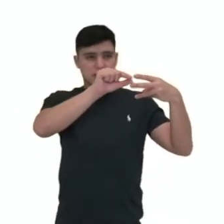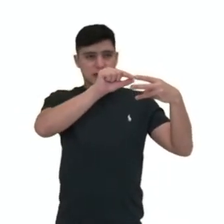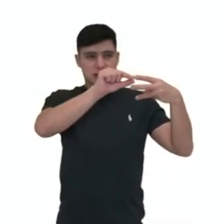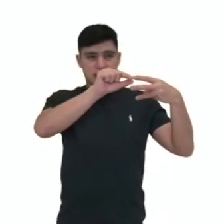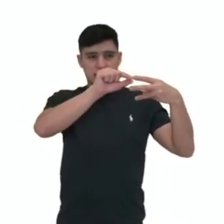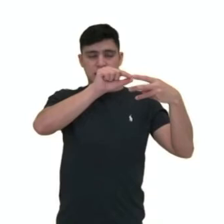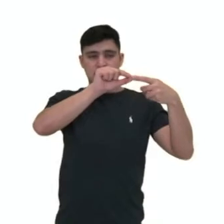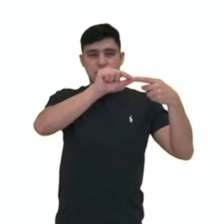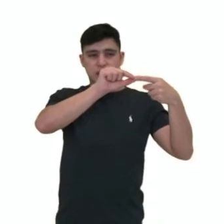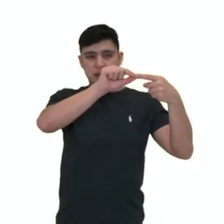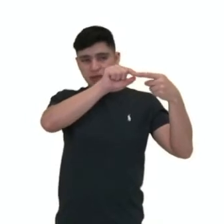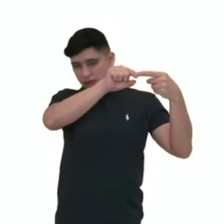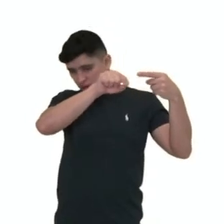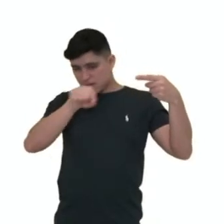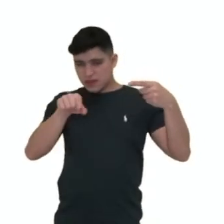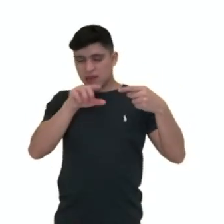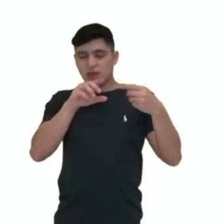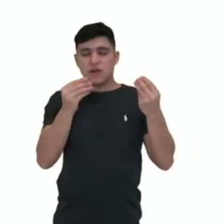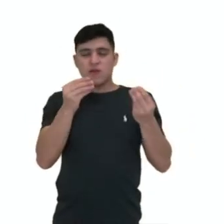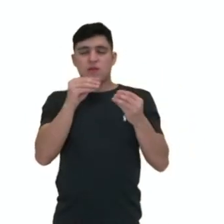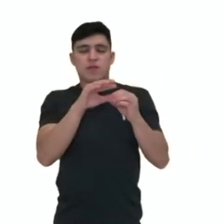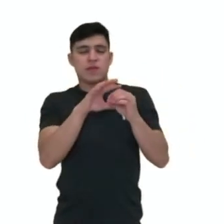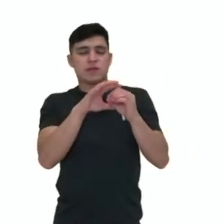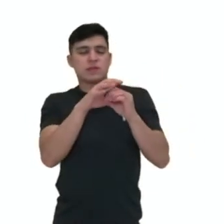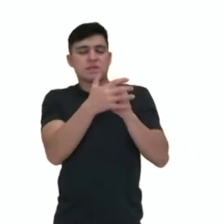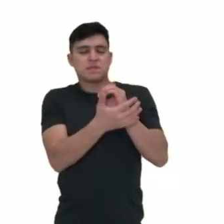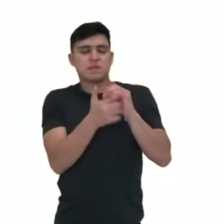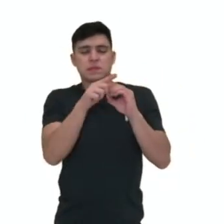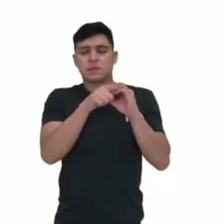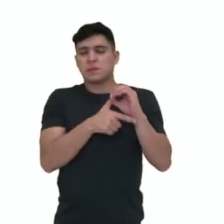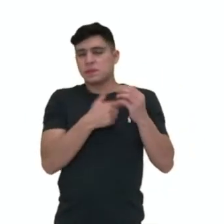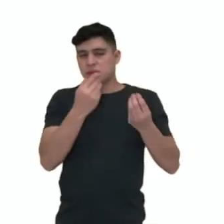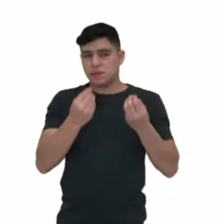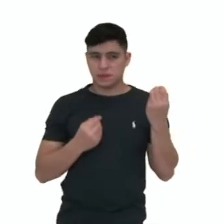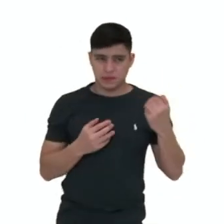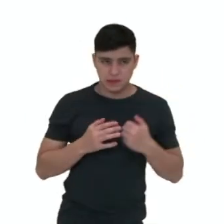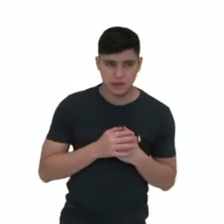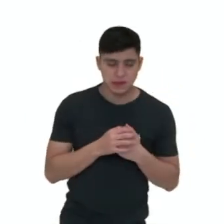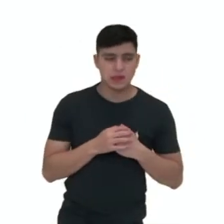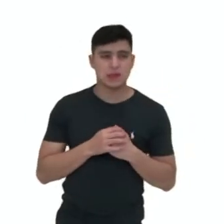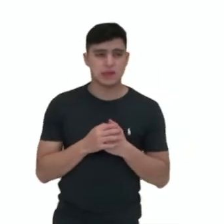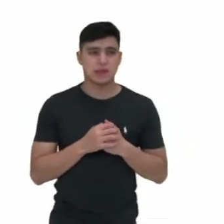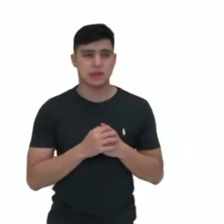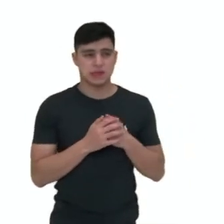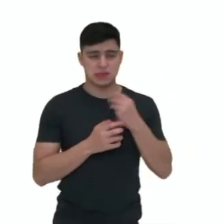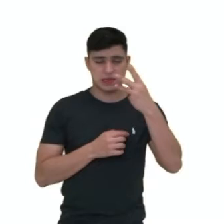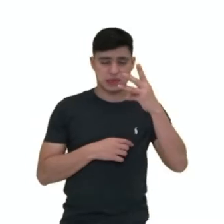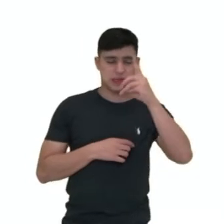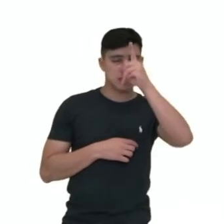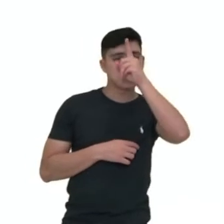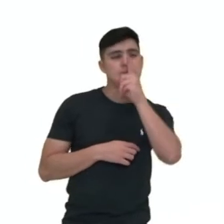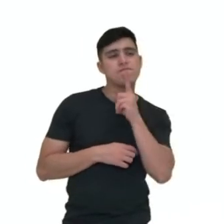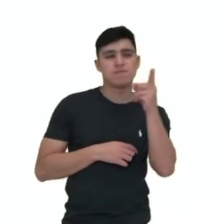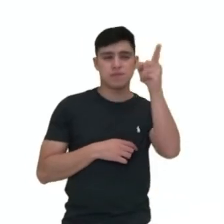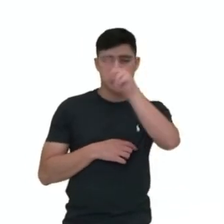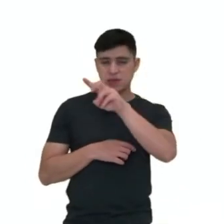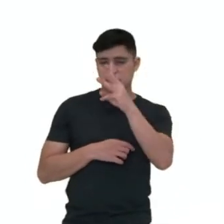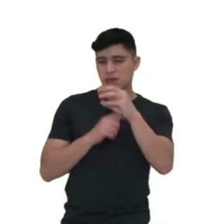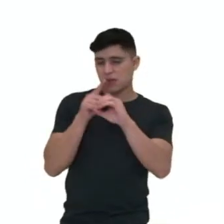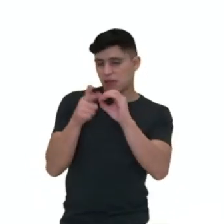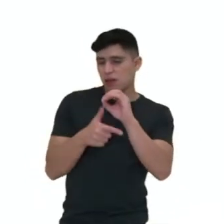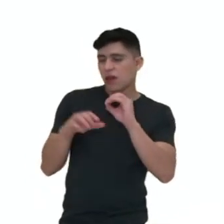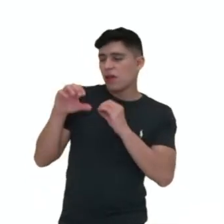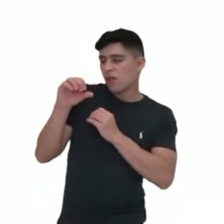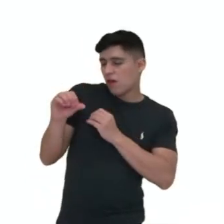da semente para essa e para essa. Por isso que apareceu 2 vezes o resultado aqui, ó. 3 amarelas, 3 lisas vai dar